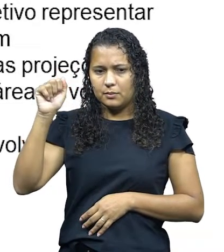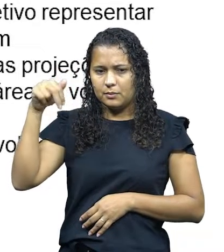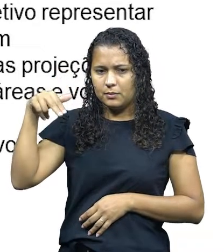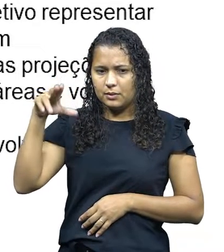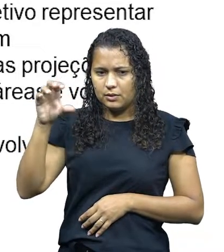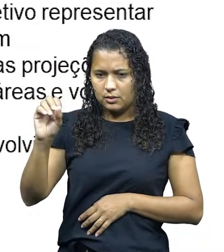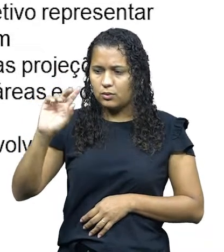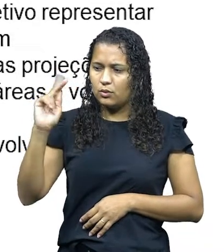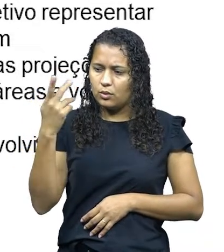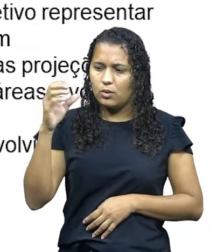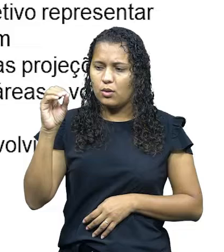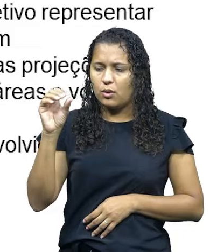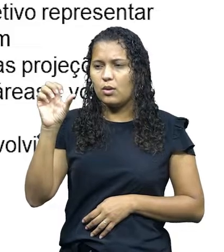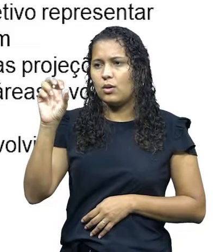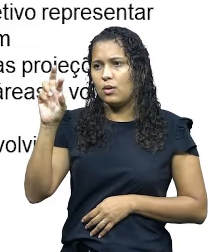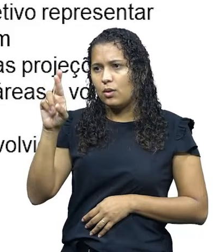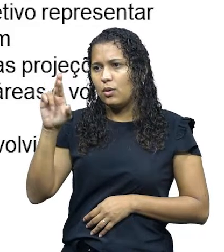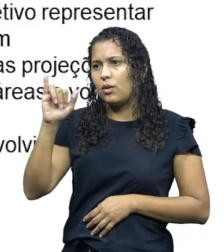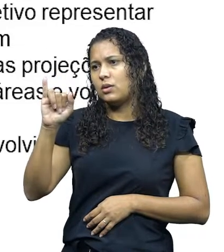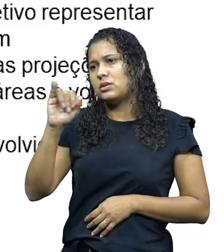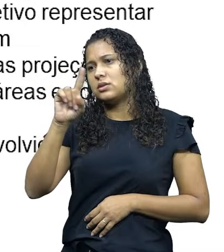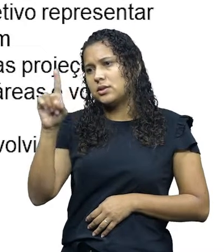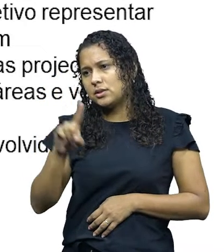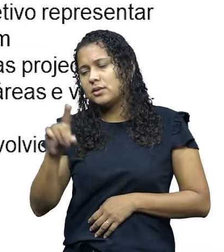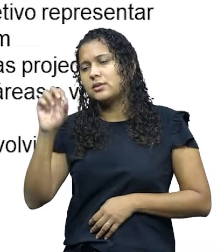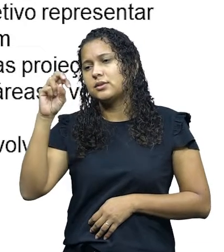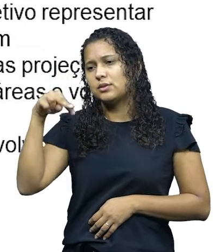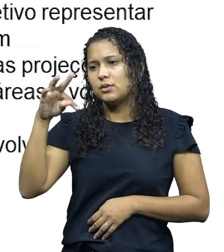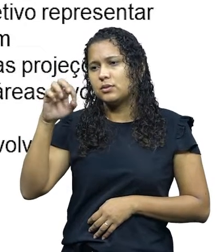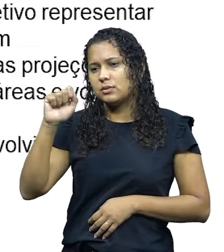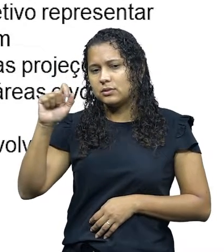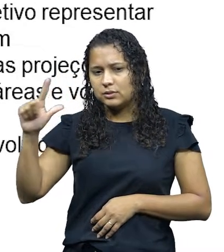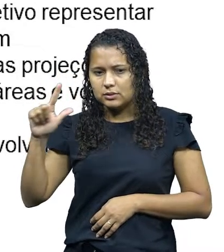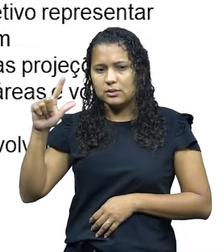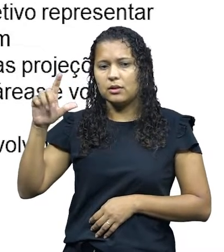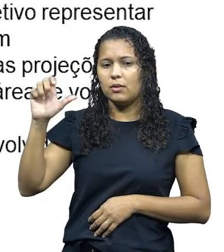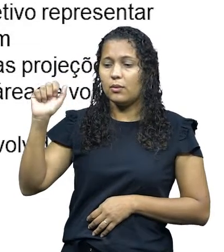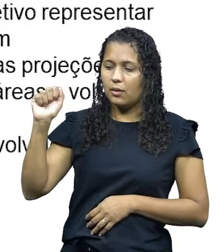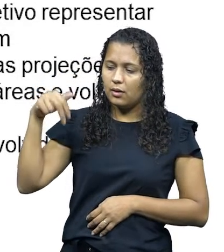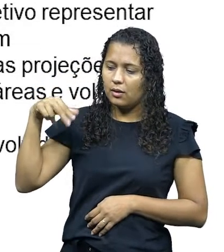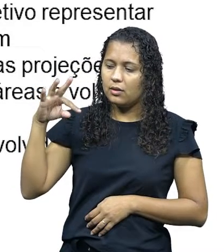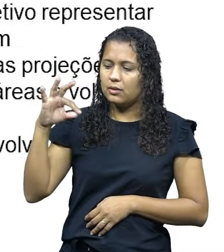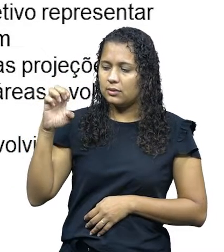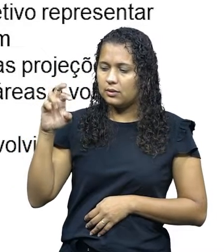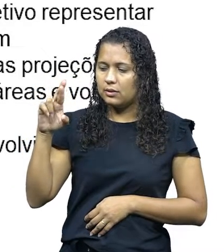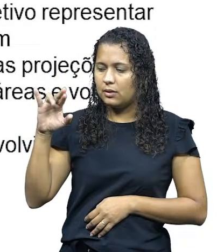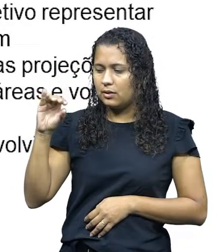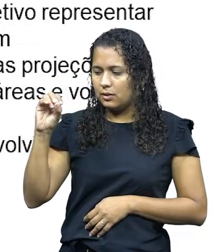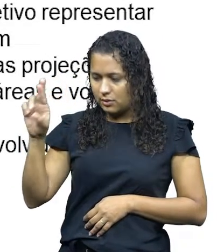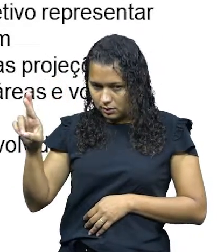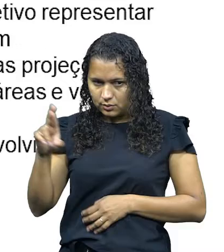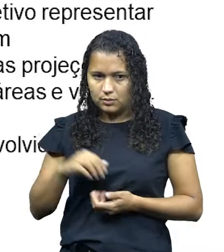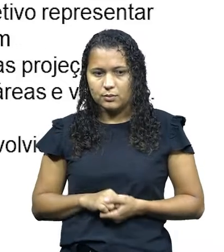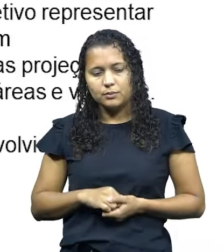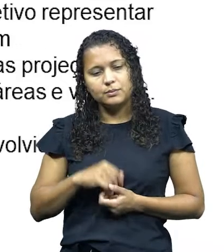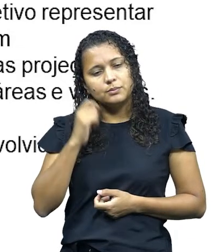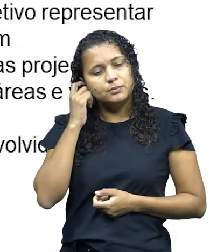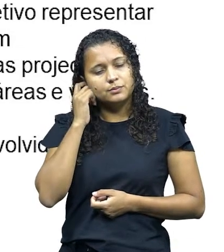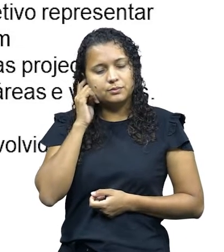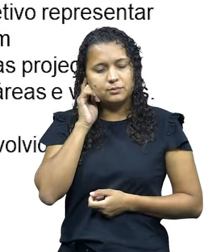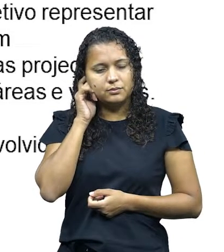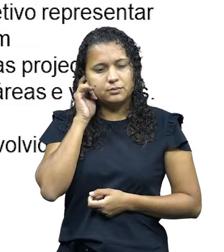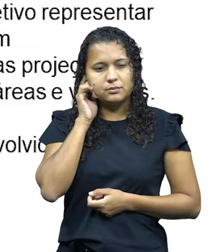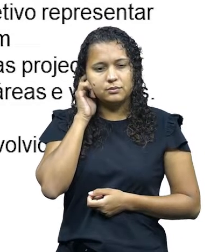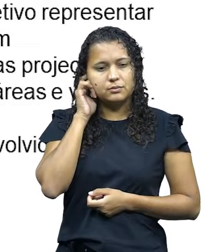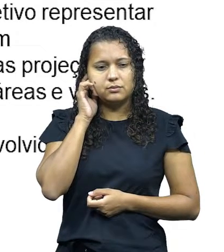superior, só que na parte horizontal é o semiplano horizontal posterior. No terceiro diedro,